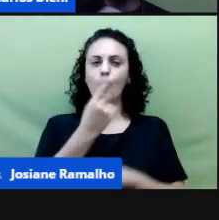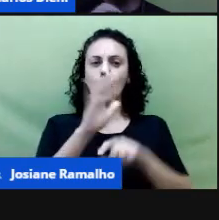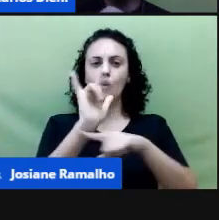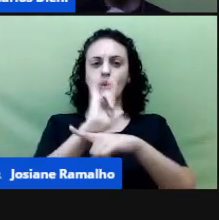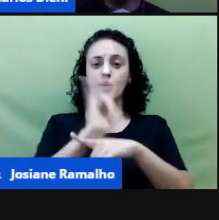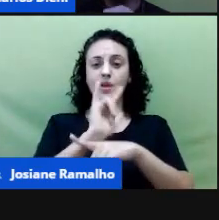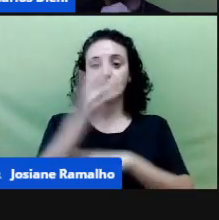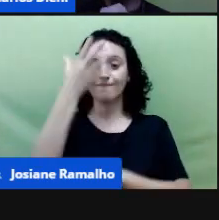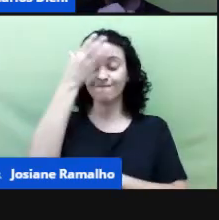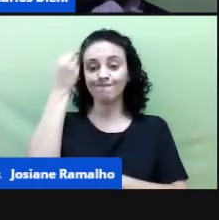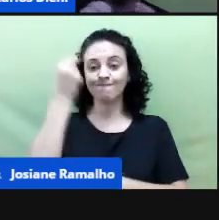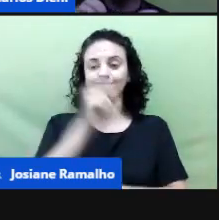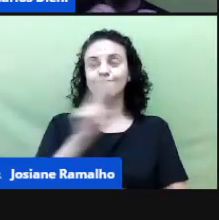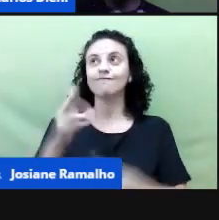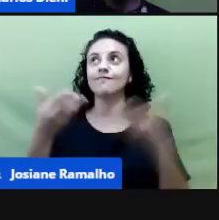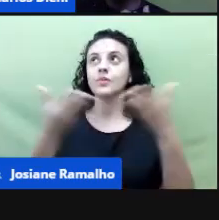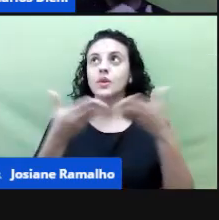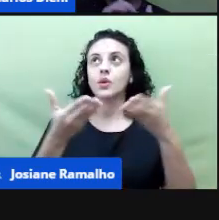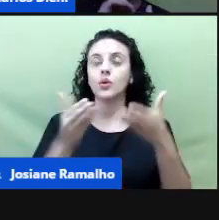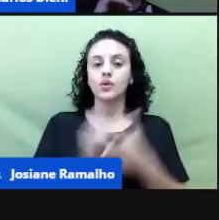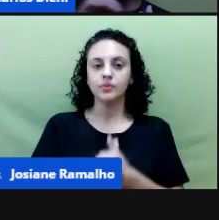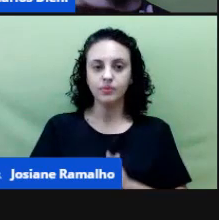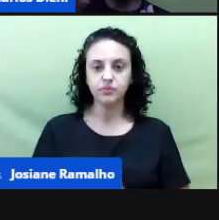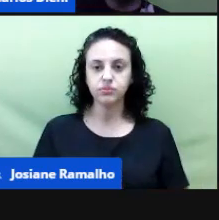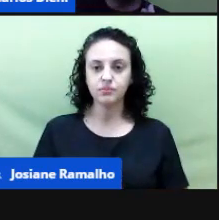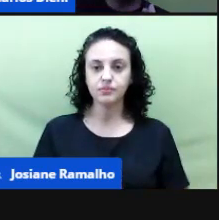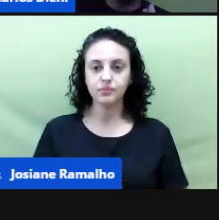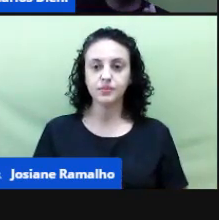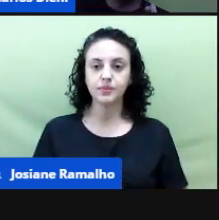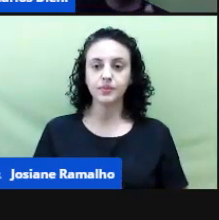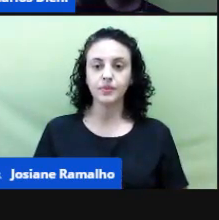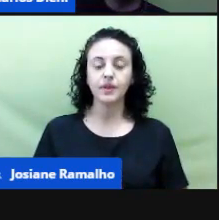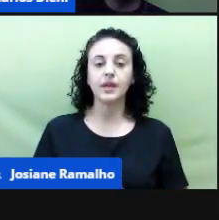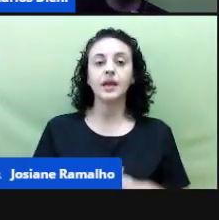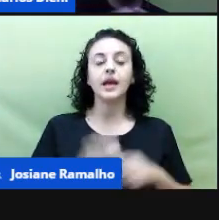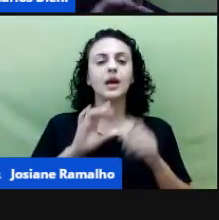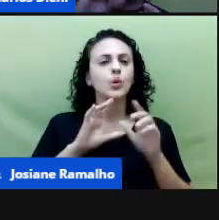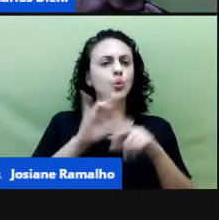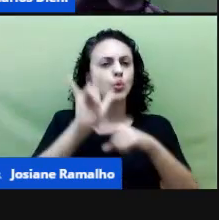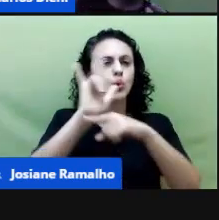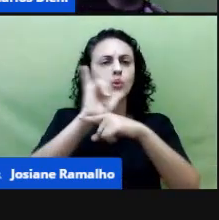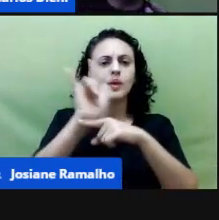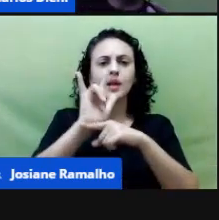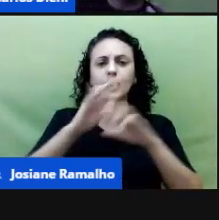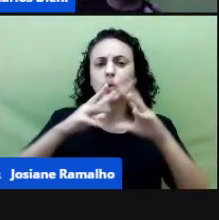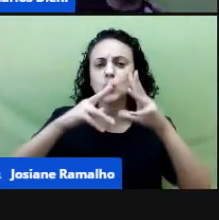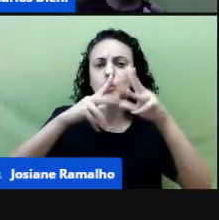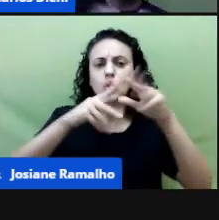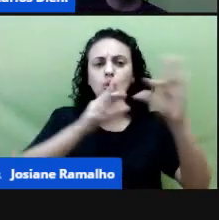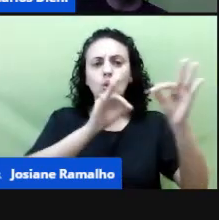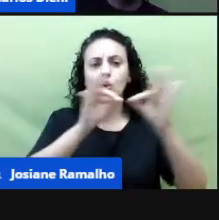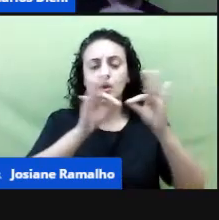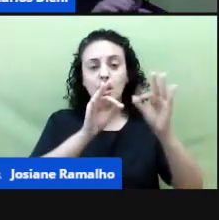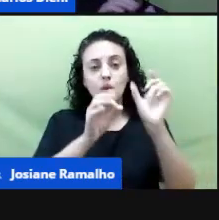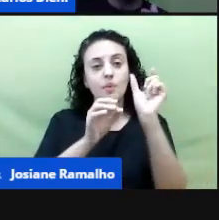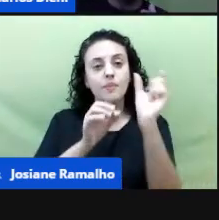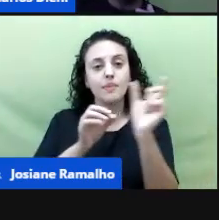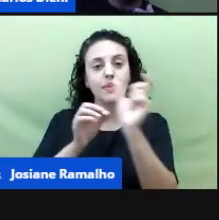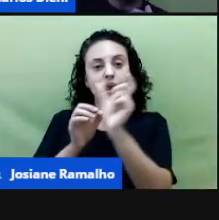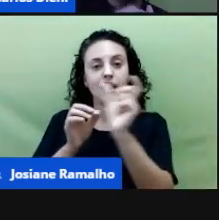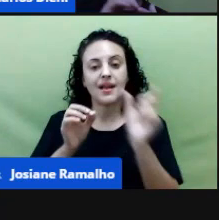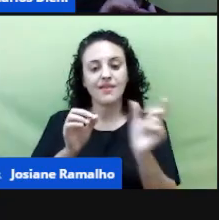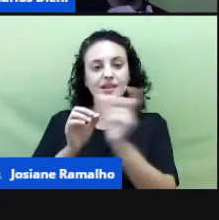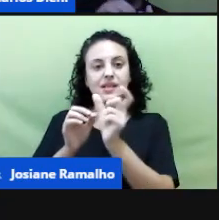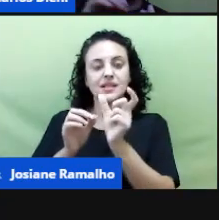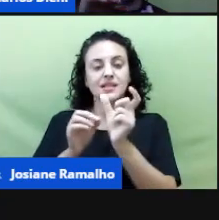ele é todo feito só em ritmo, só com termos indígenas no cotidiano de São Paulo, para ver como